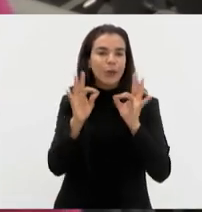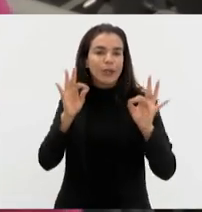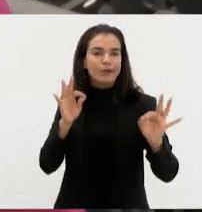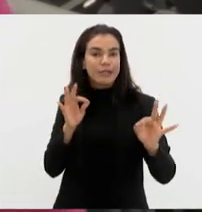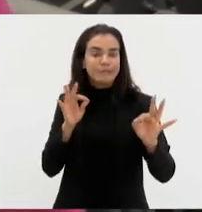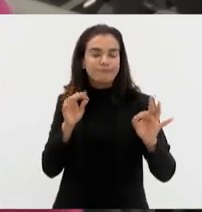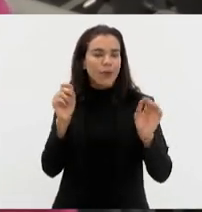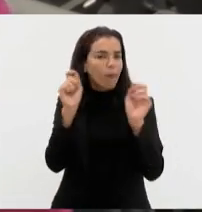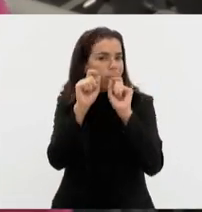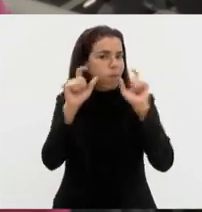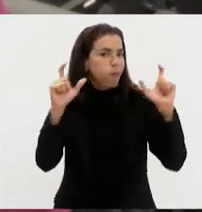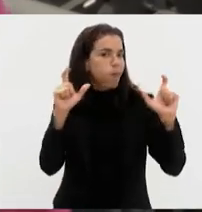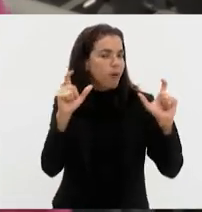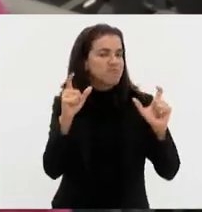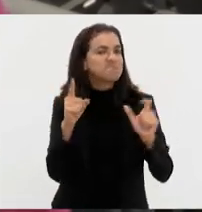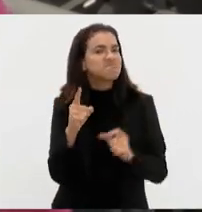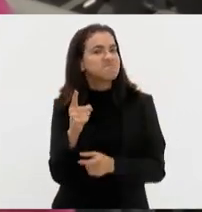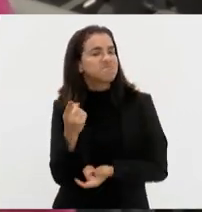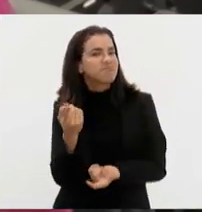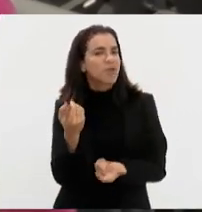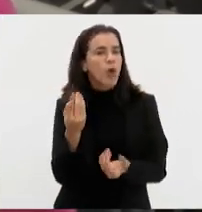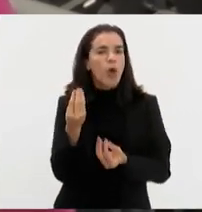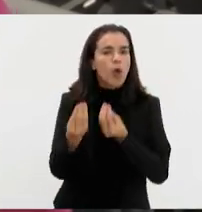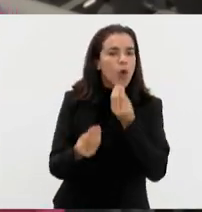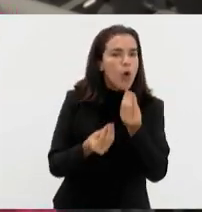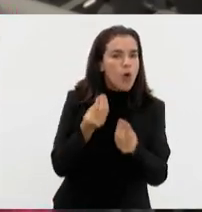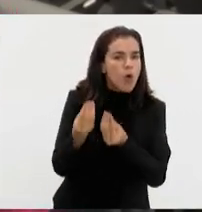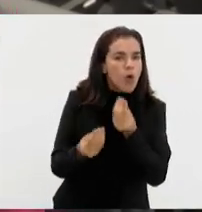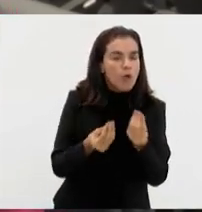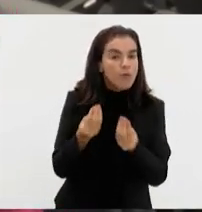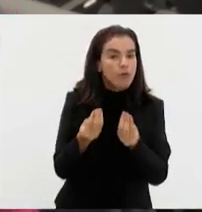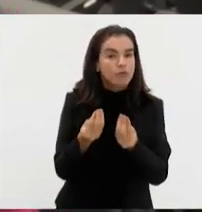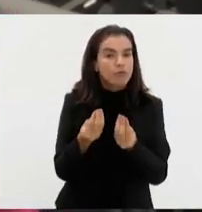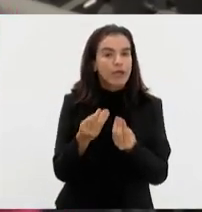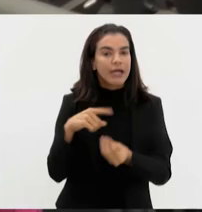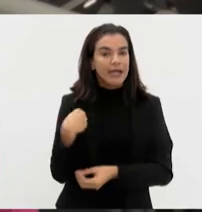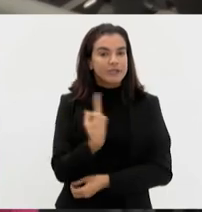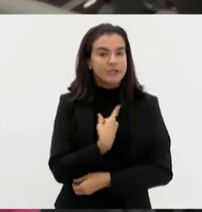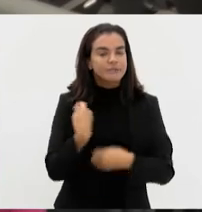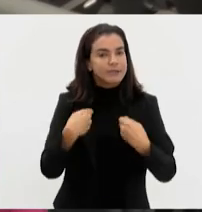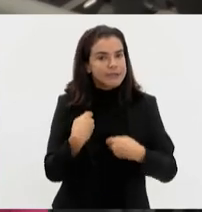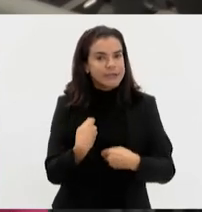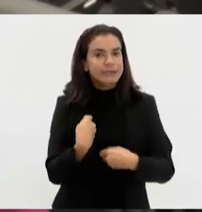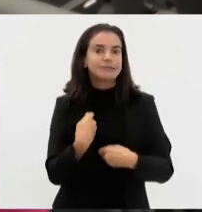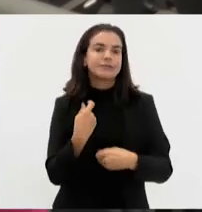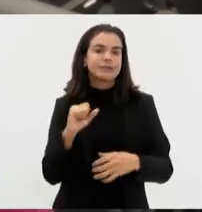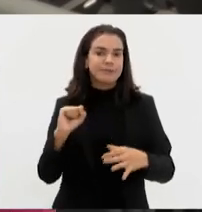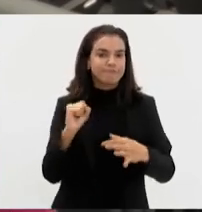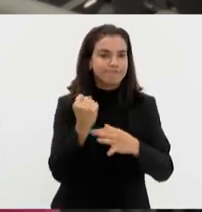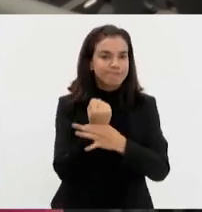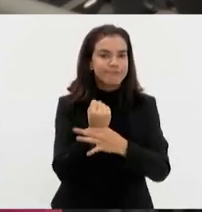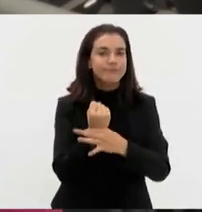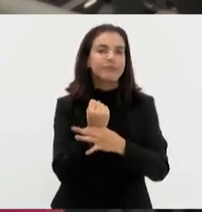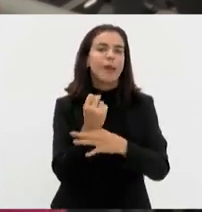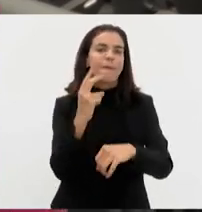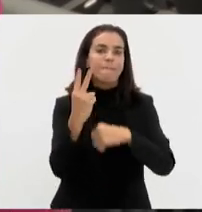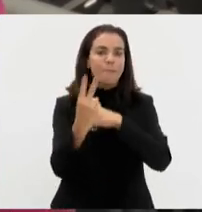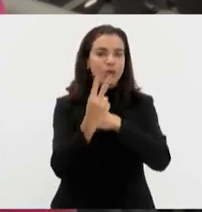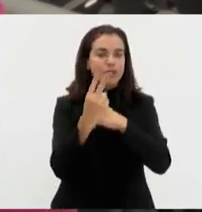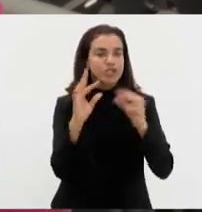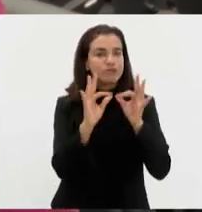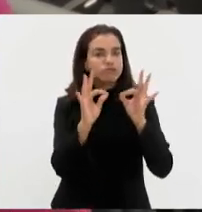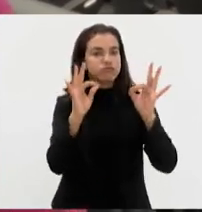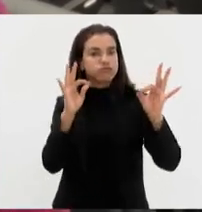um alerta. De que sentido? Que a gente precisa garantir, para além de uma medida protetiva, como proteger